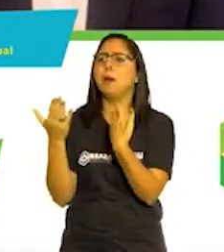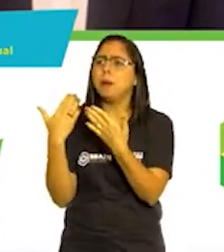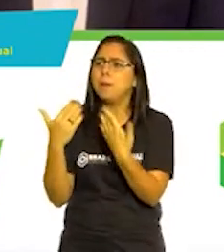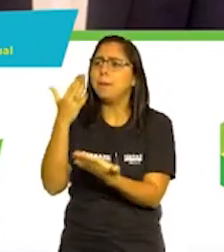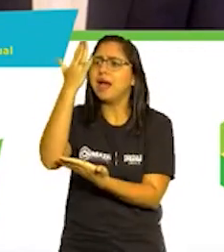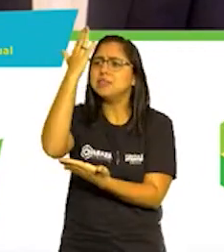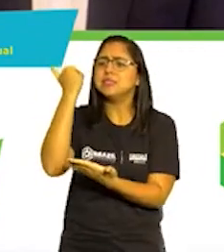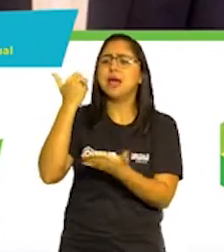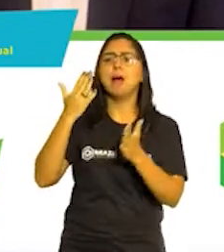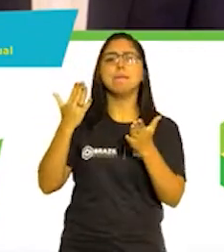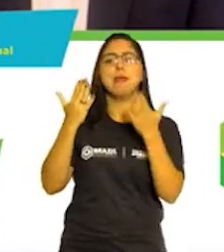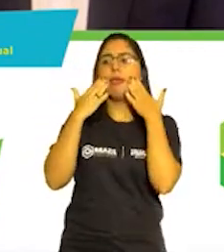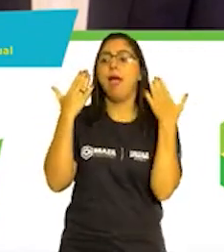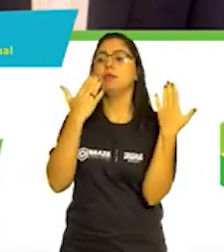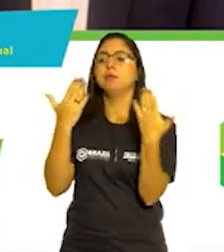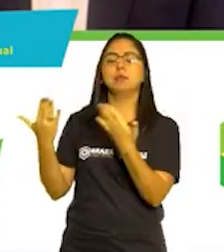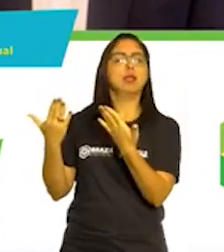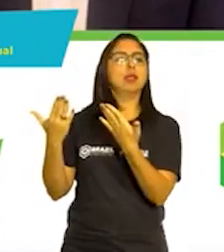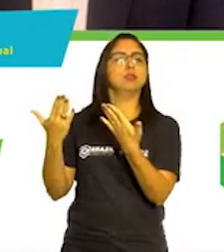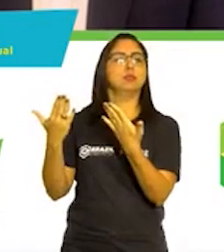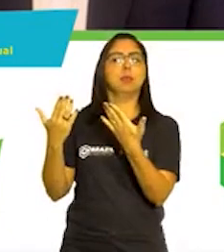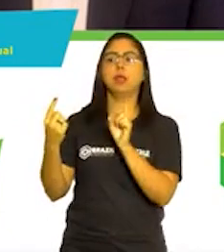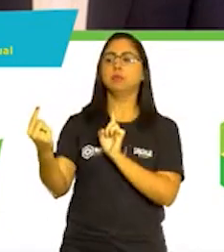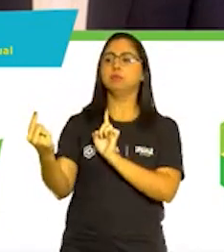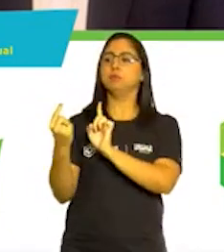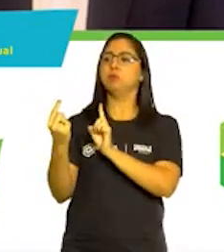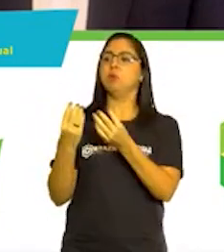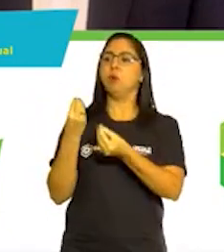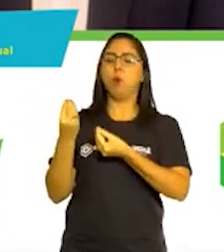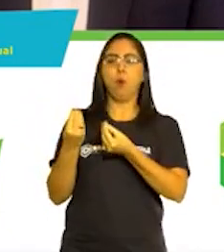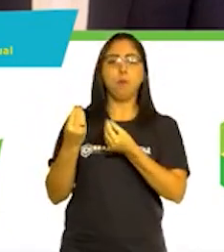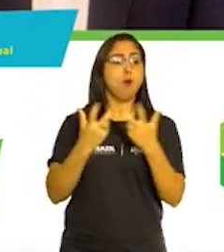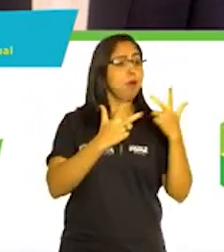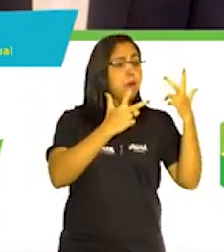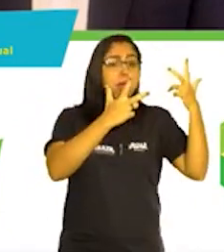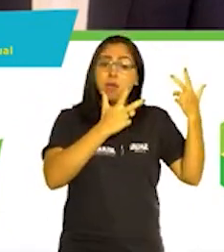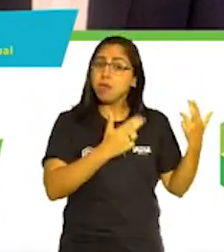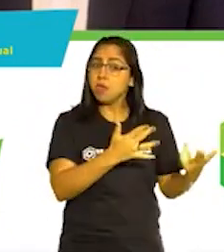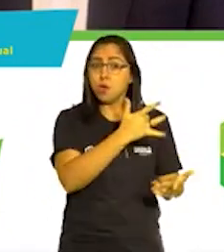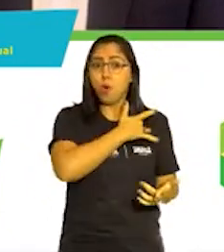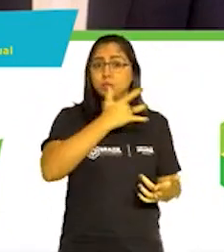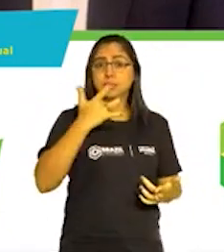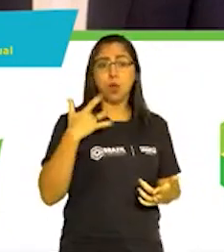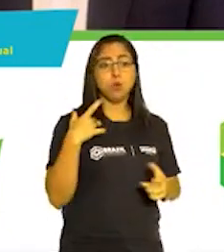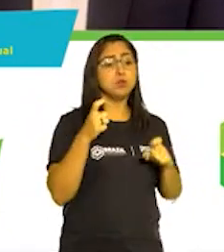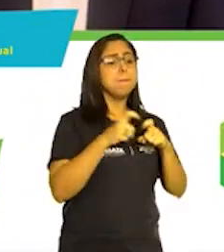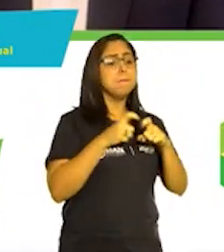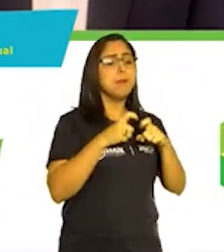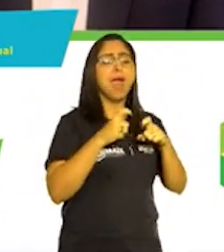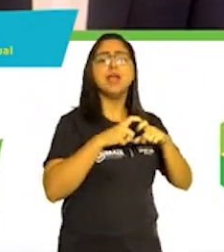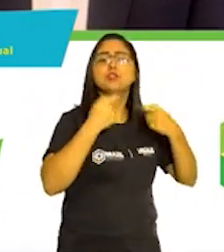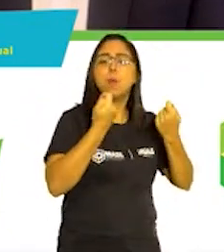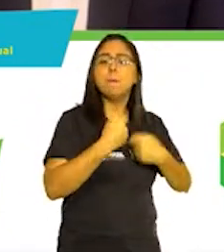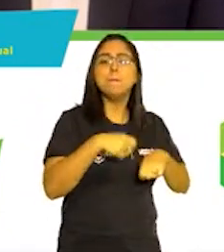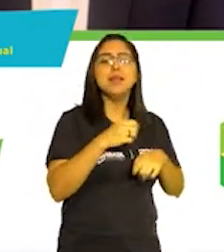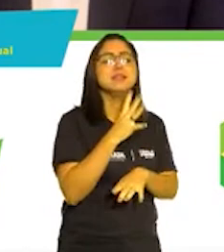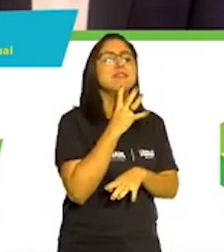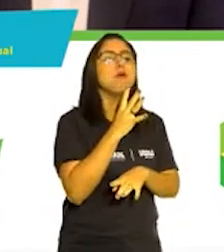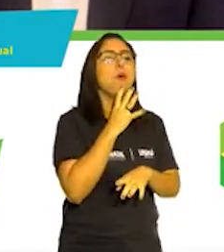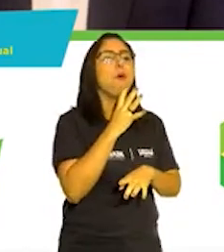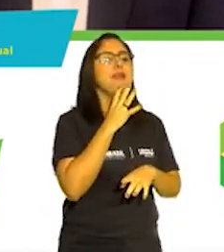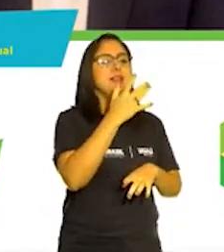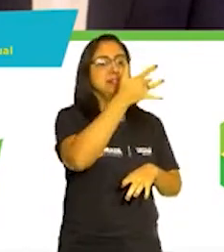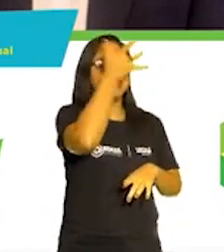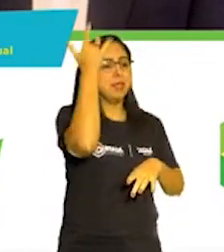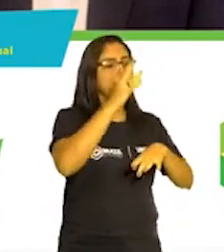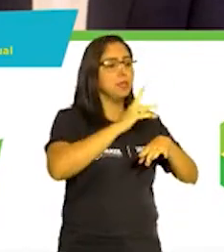o atendimento que ele precisa. É igualzinho à saúde, né? O médico precisa conhecer quem são os pacientes, precisa